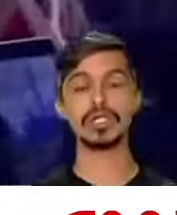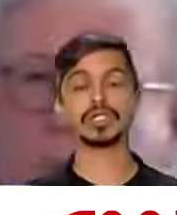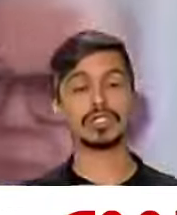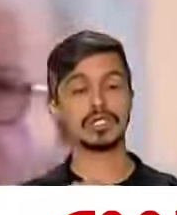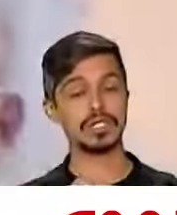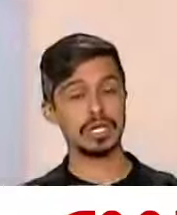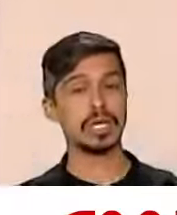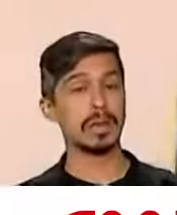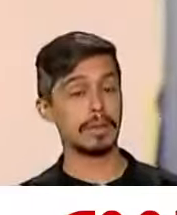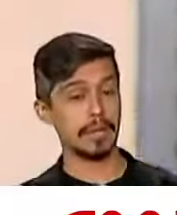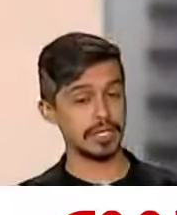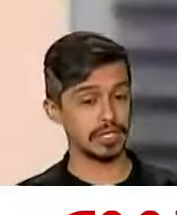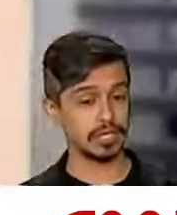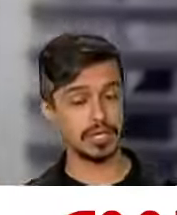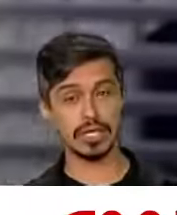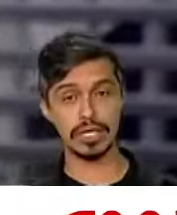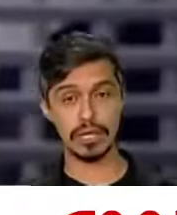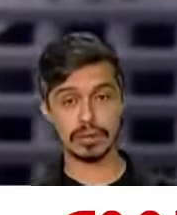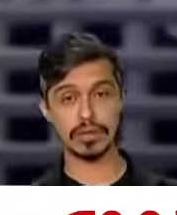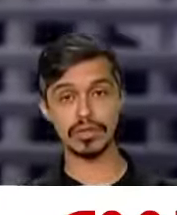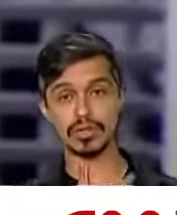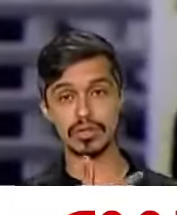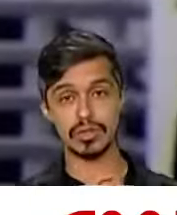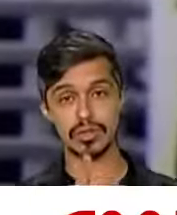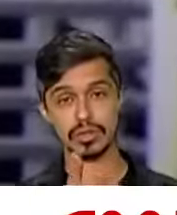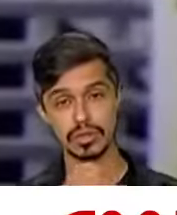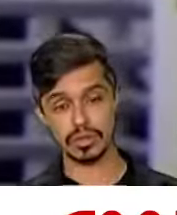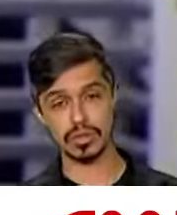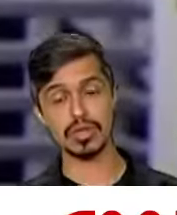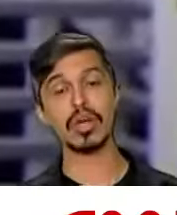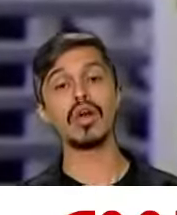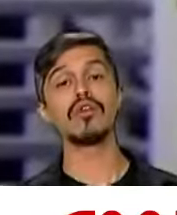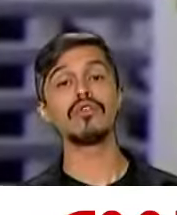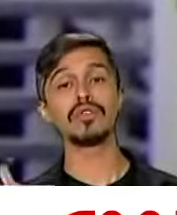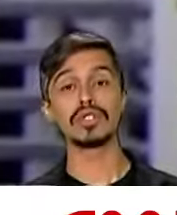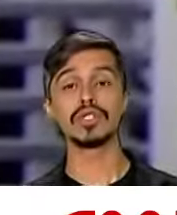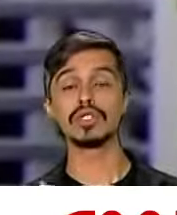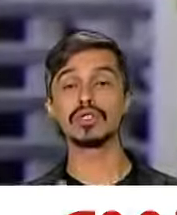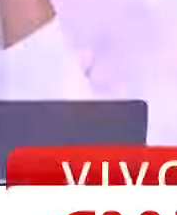voltei em 2023 e a ferrovia não foi feita.